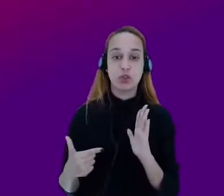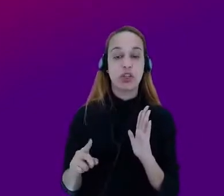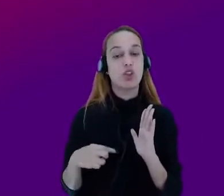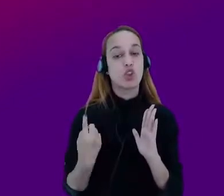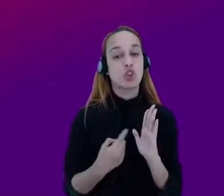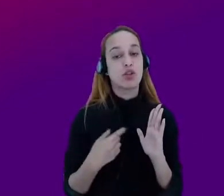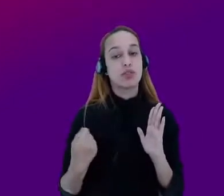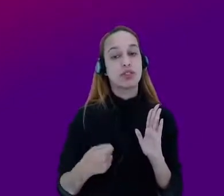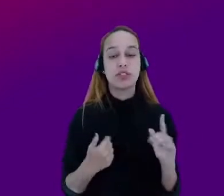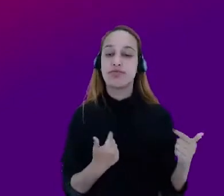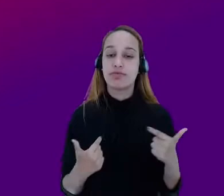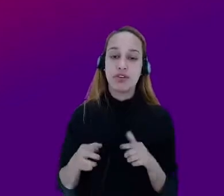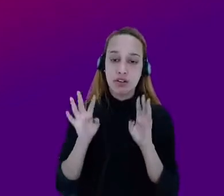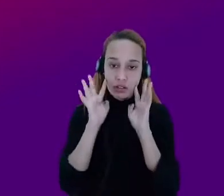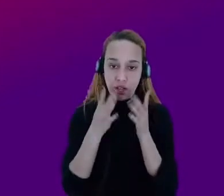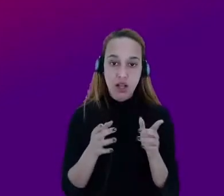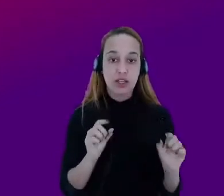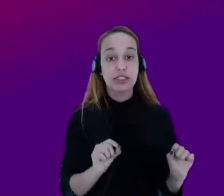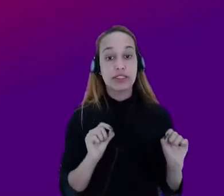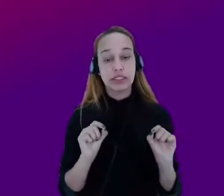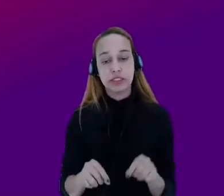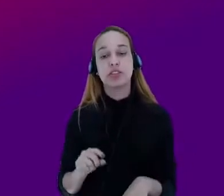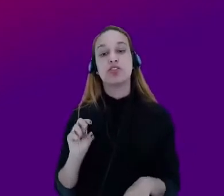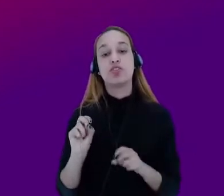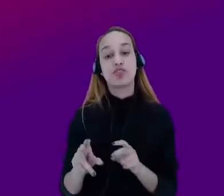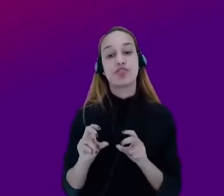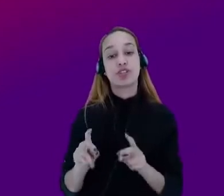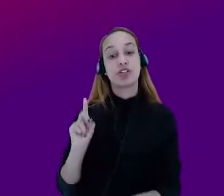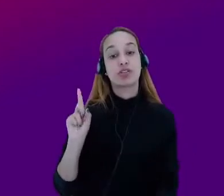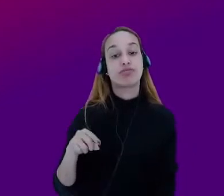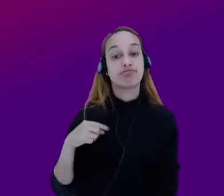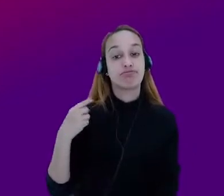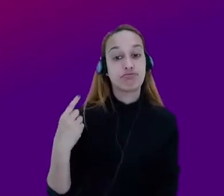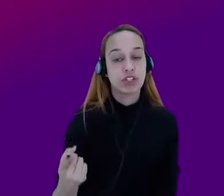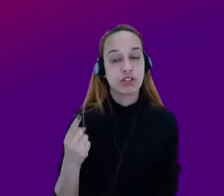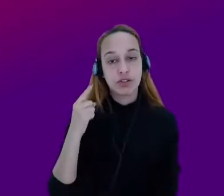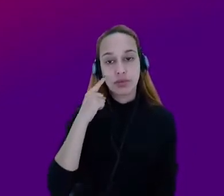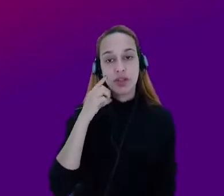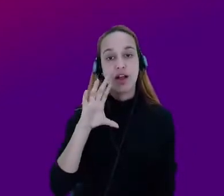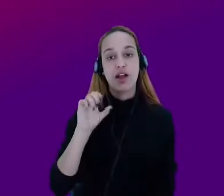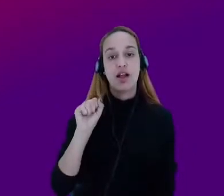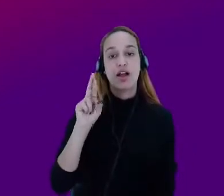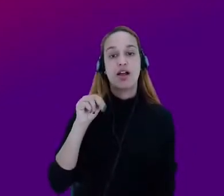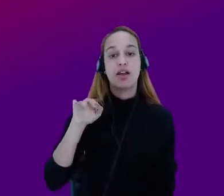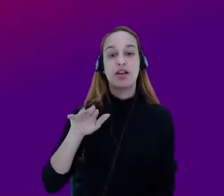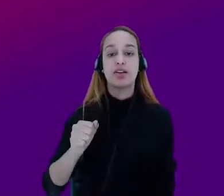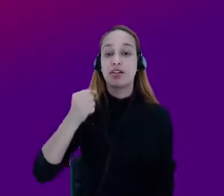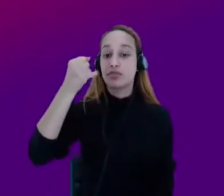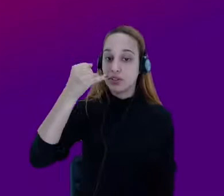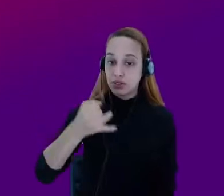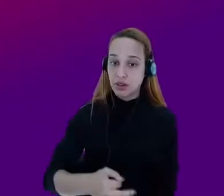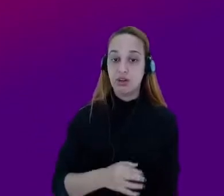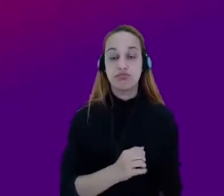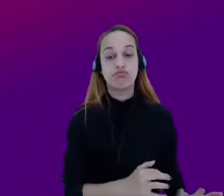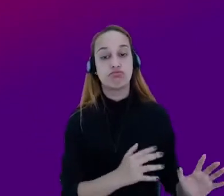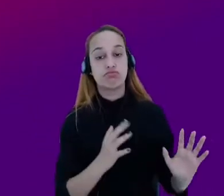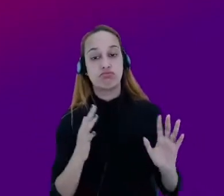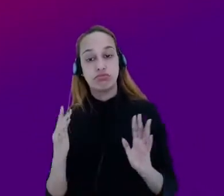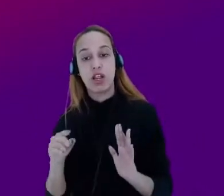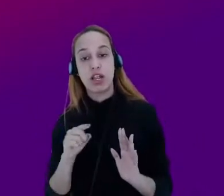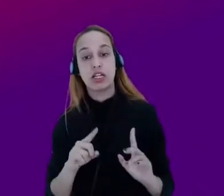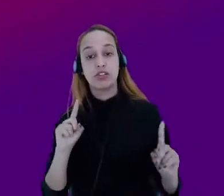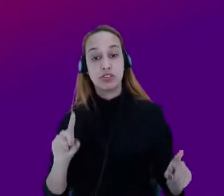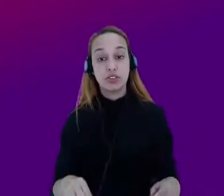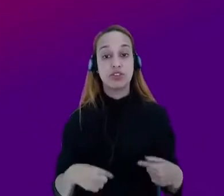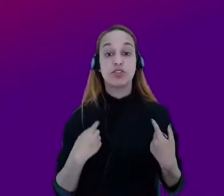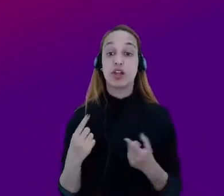essa questão do pós-venda. Quando a gente ouviu ali a Karina falar sobre jornada, a jornada é muito desafiadora exatamente